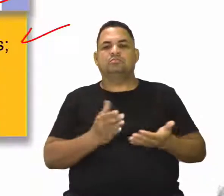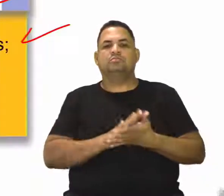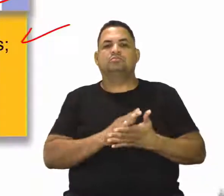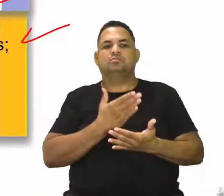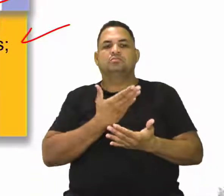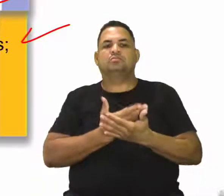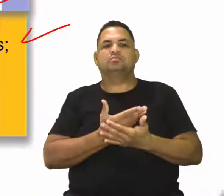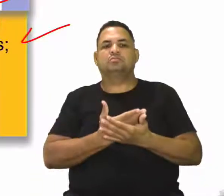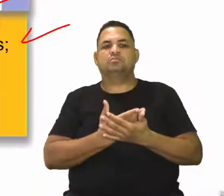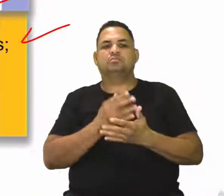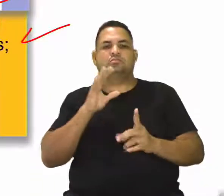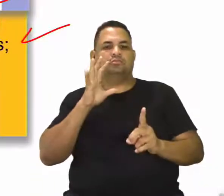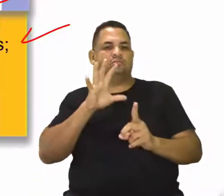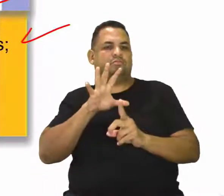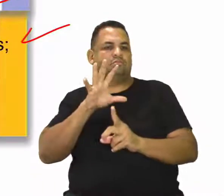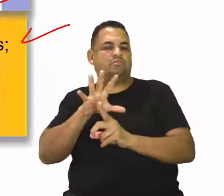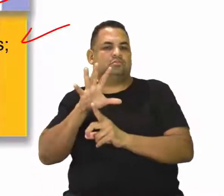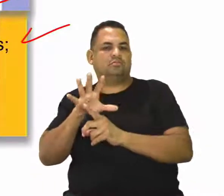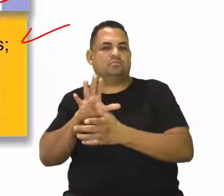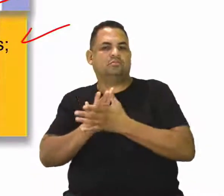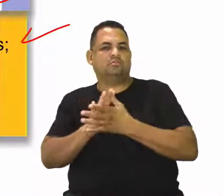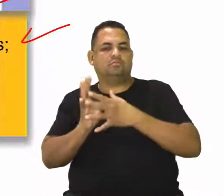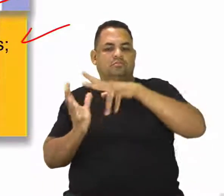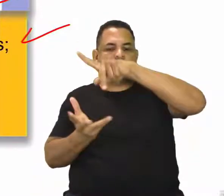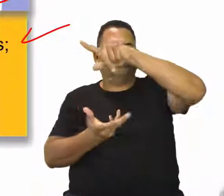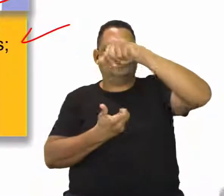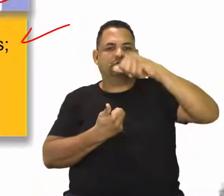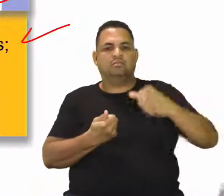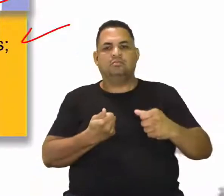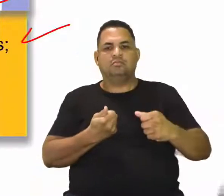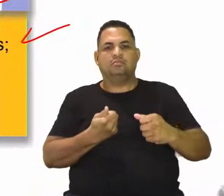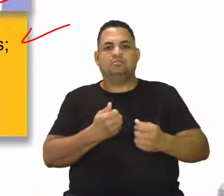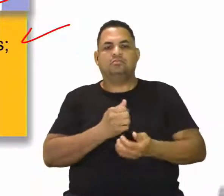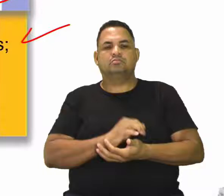Aula Impacto da Globalização.